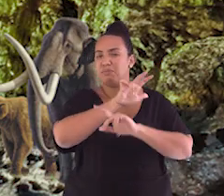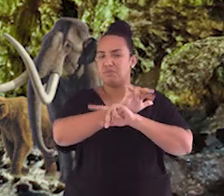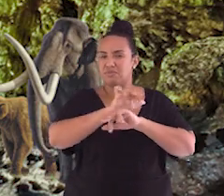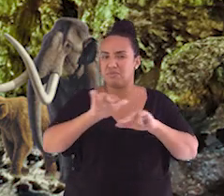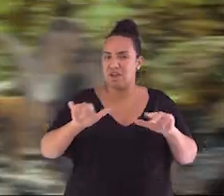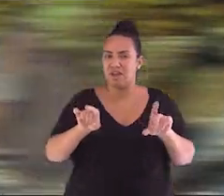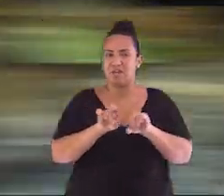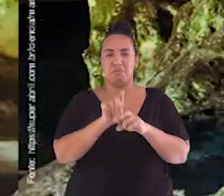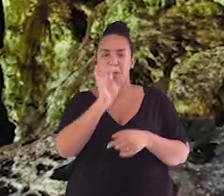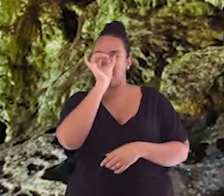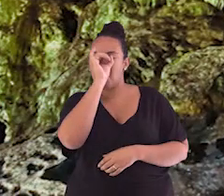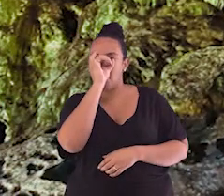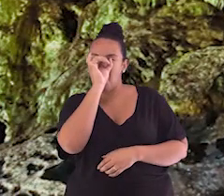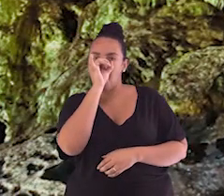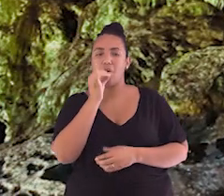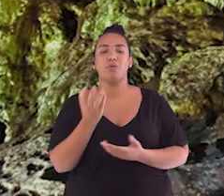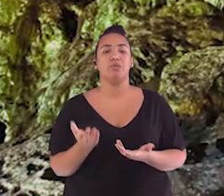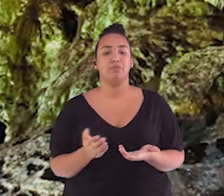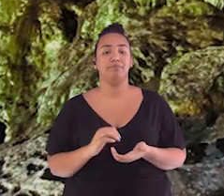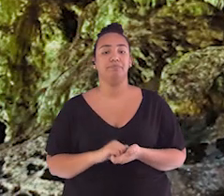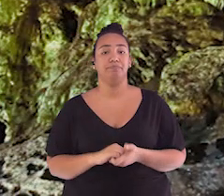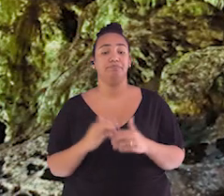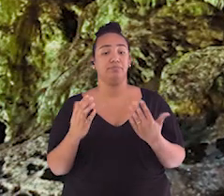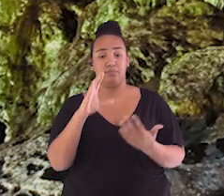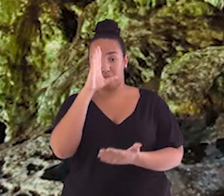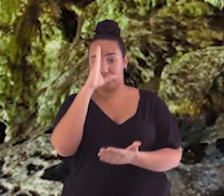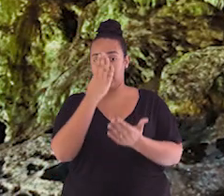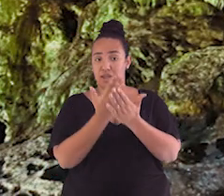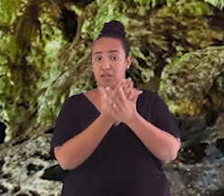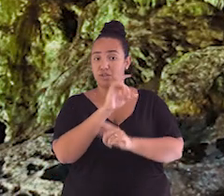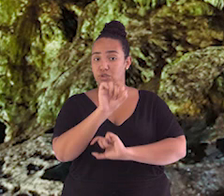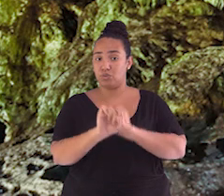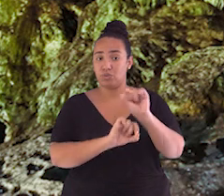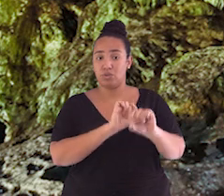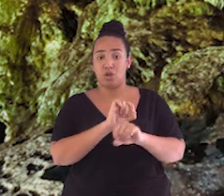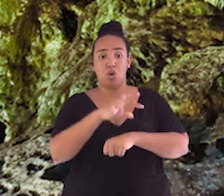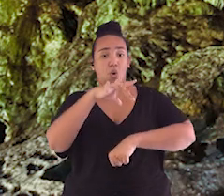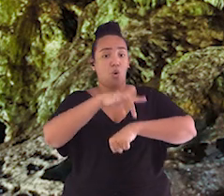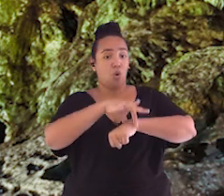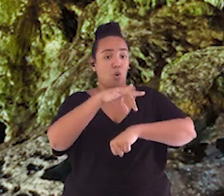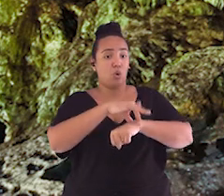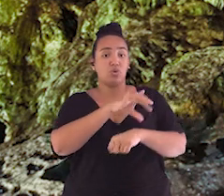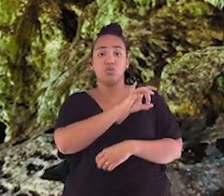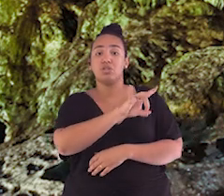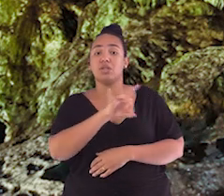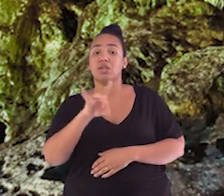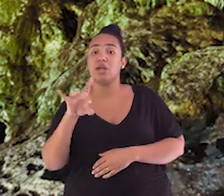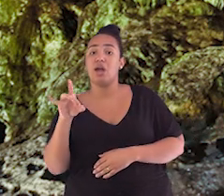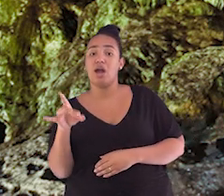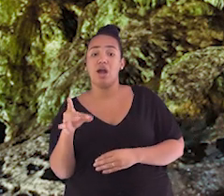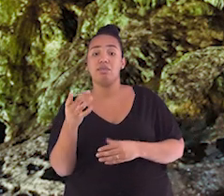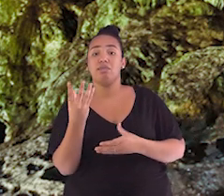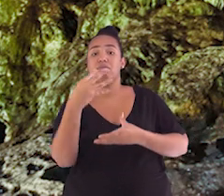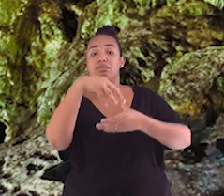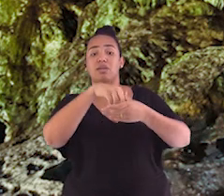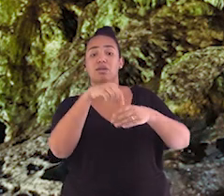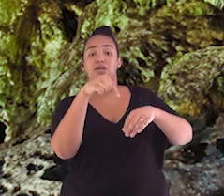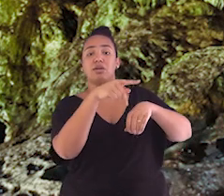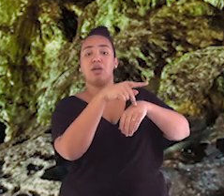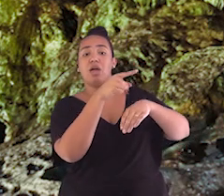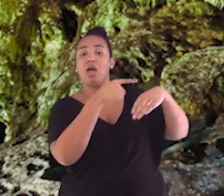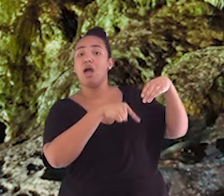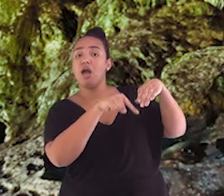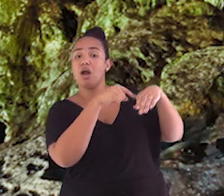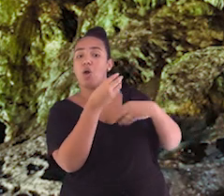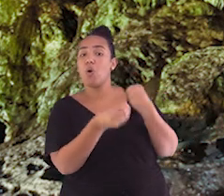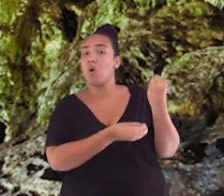e porcos. Acredita-se que os ossos de cada um deles foram parar lá dentro em momentos diferentes. Alguns dos